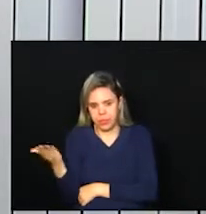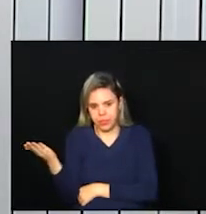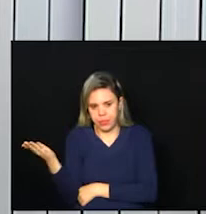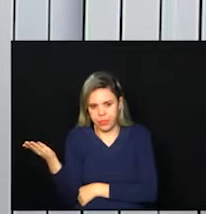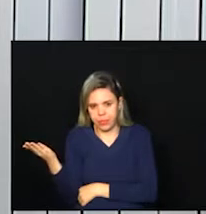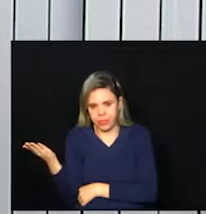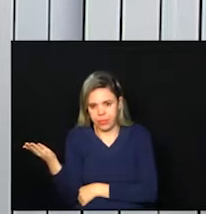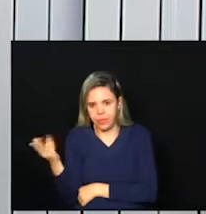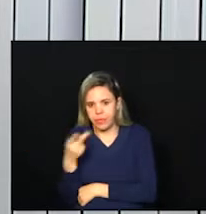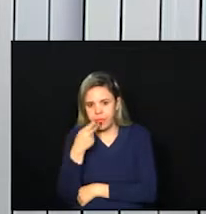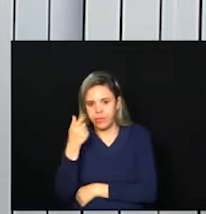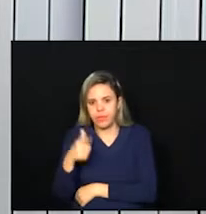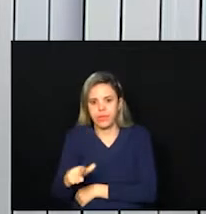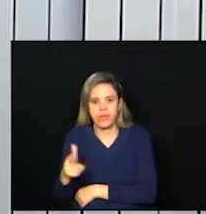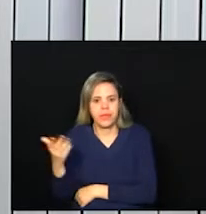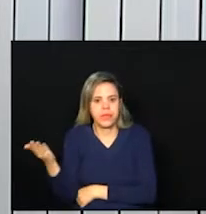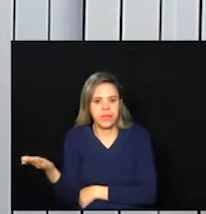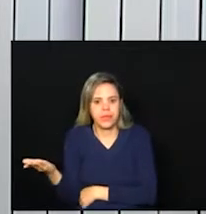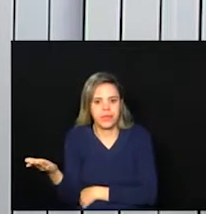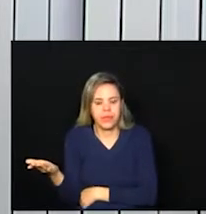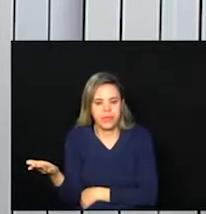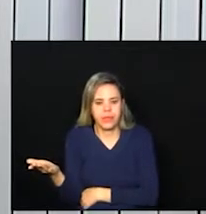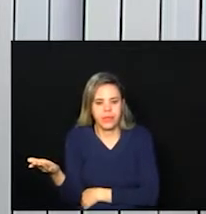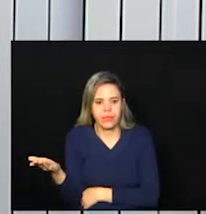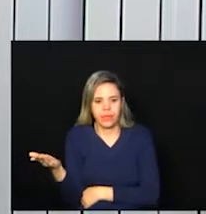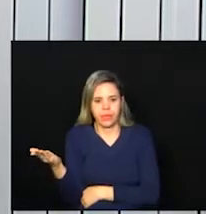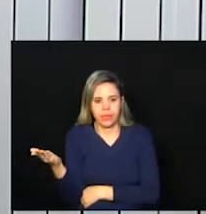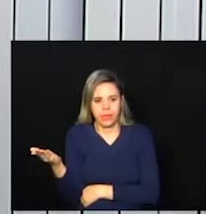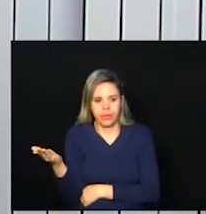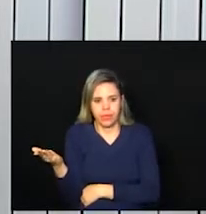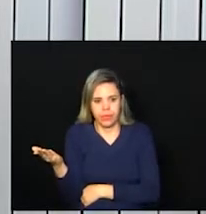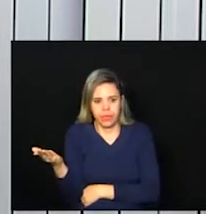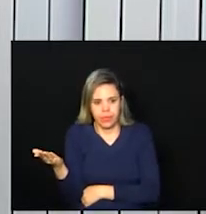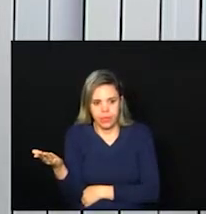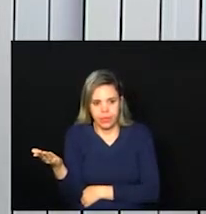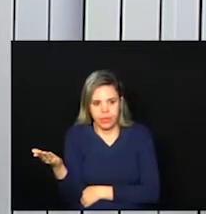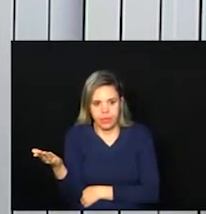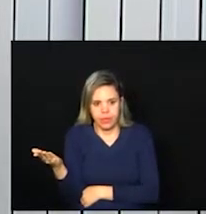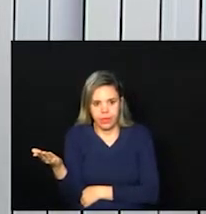978293776. Eu vou repetir, 19 é o nosso DDD,